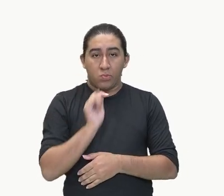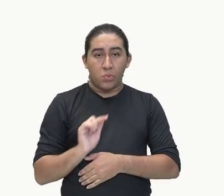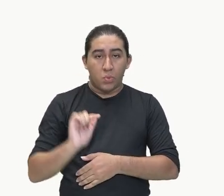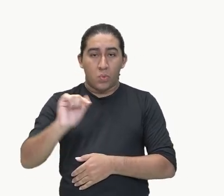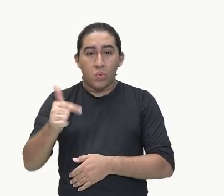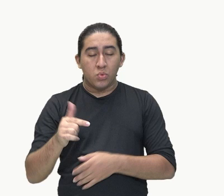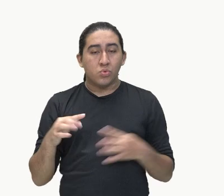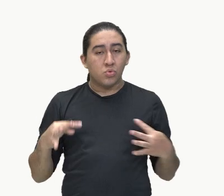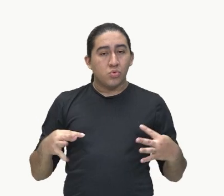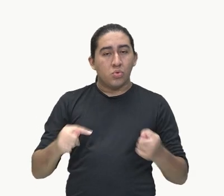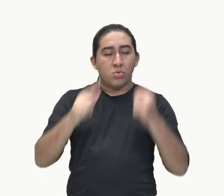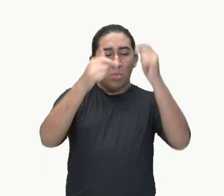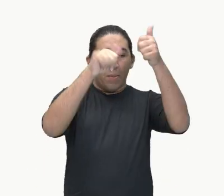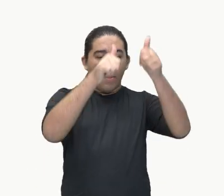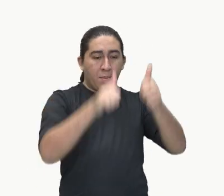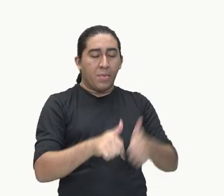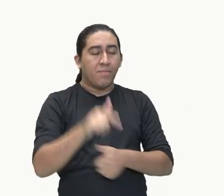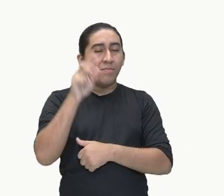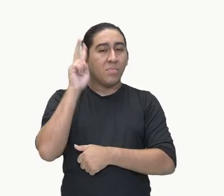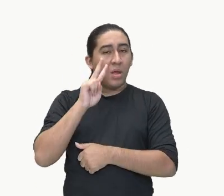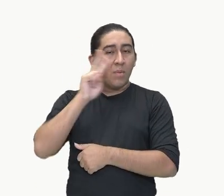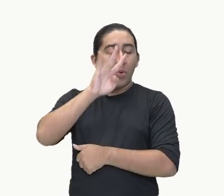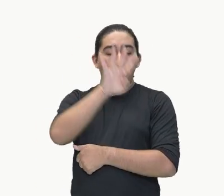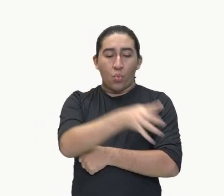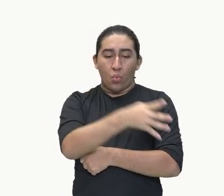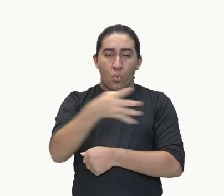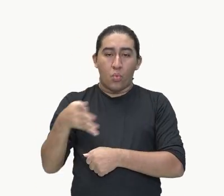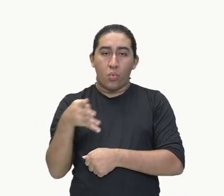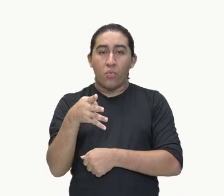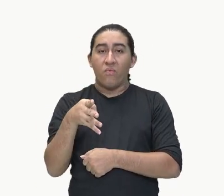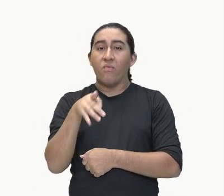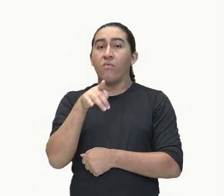sufixo, e vai relembrar, na verdade, né, que você